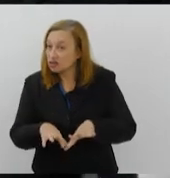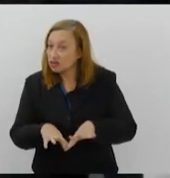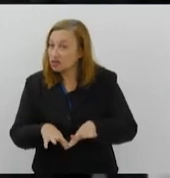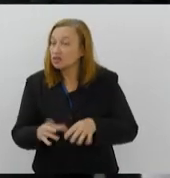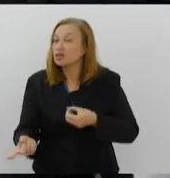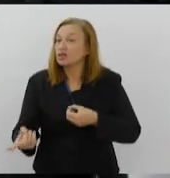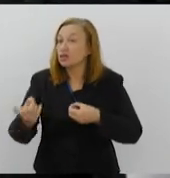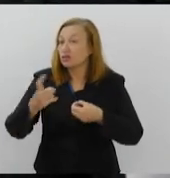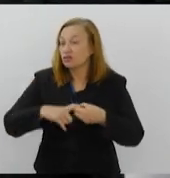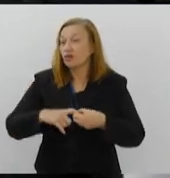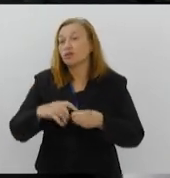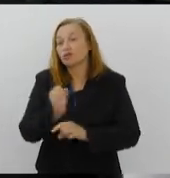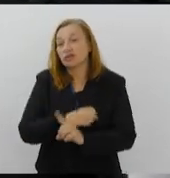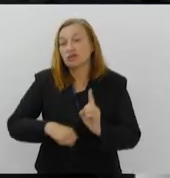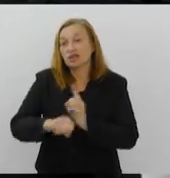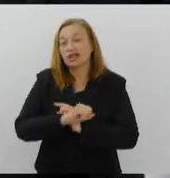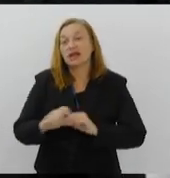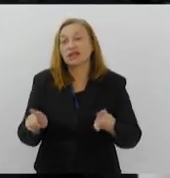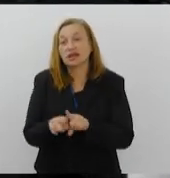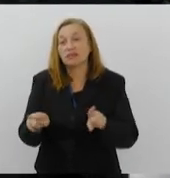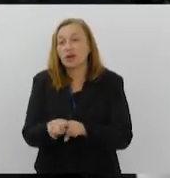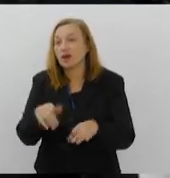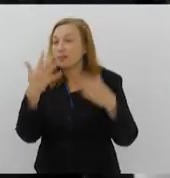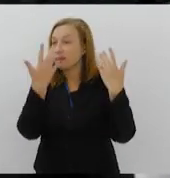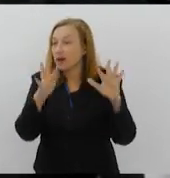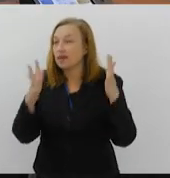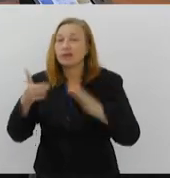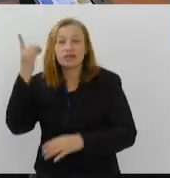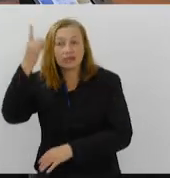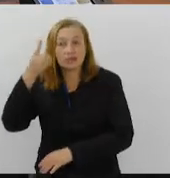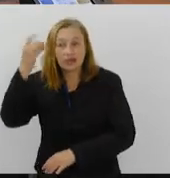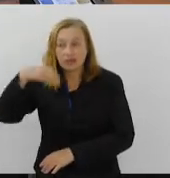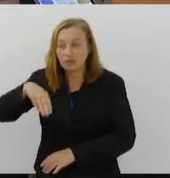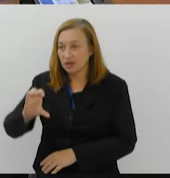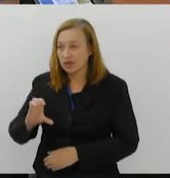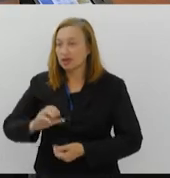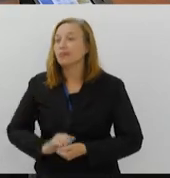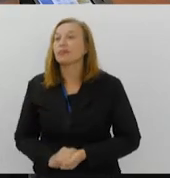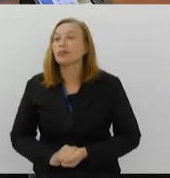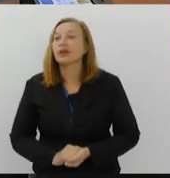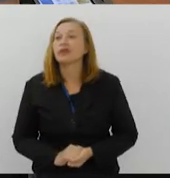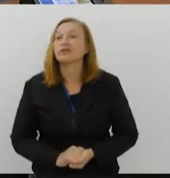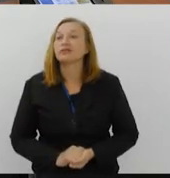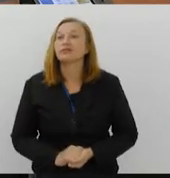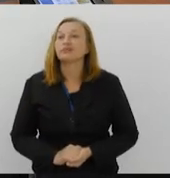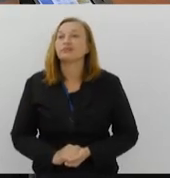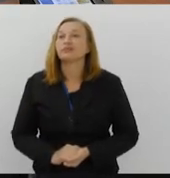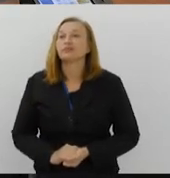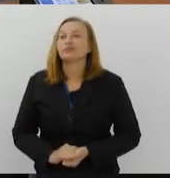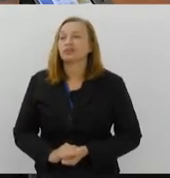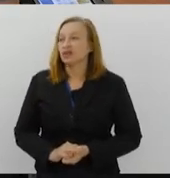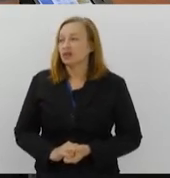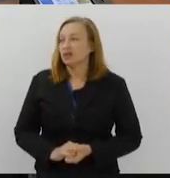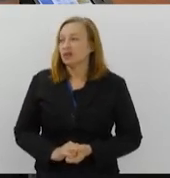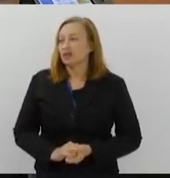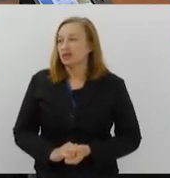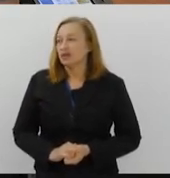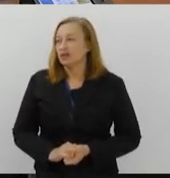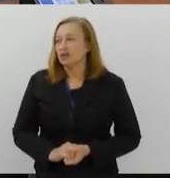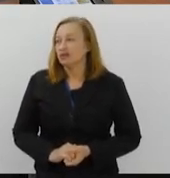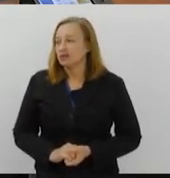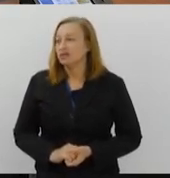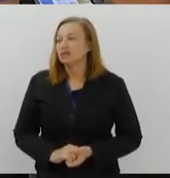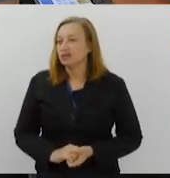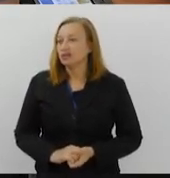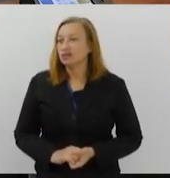retorno para a sociedade também. Então, parabéns aí, deputado Carlos Mink. Você já almoçou, Babu? O almoço chegou